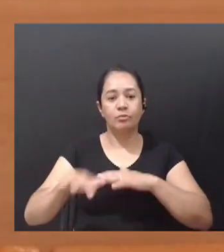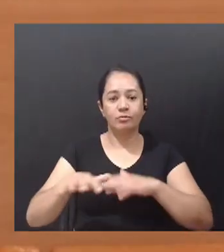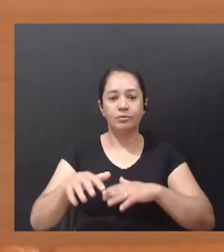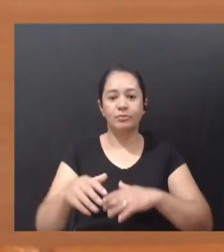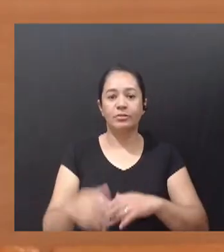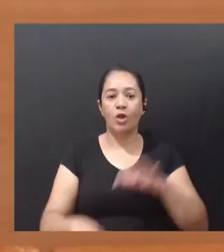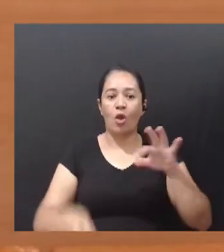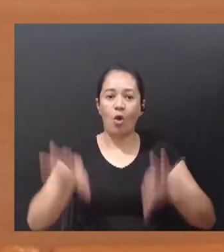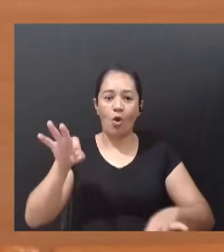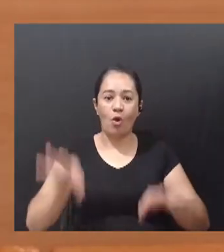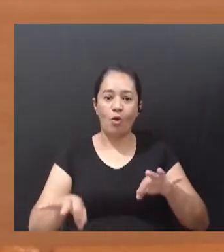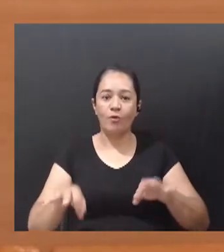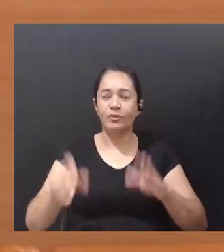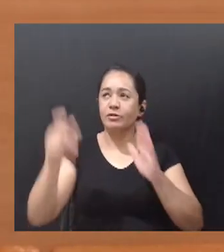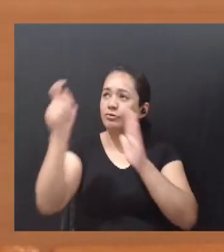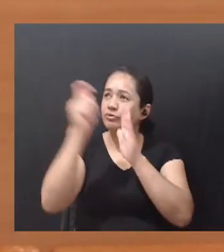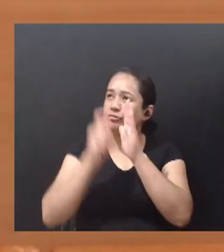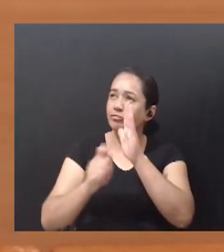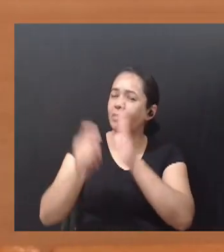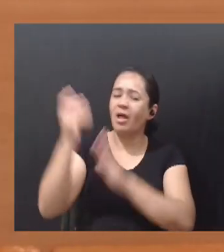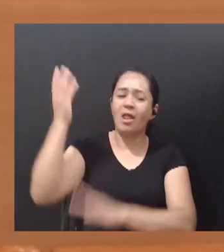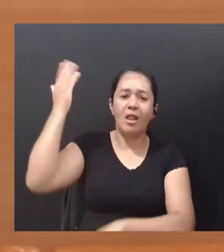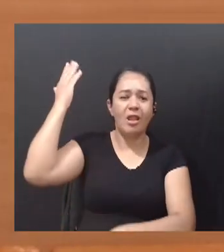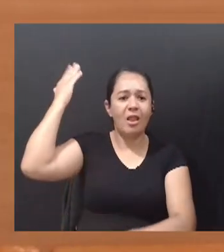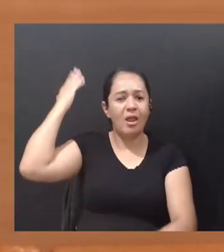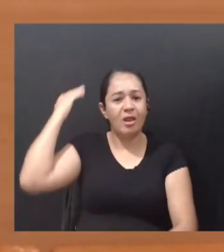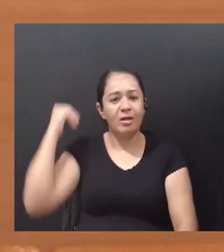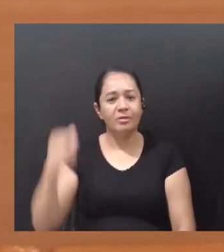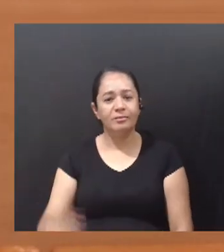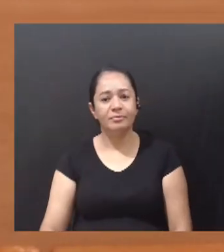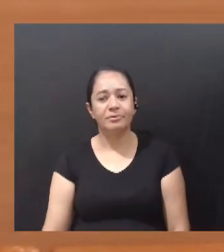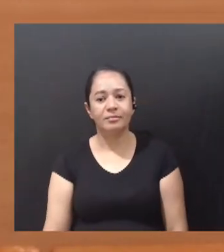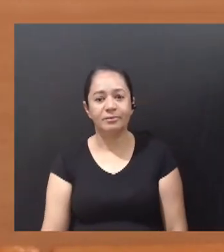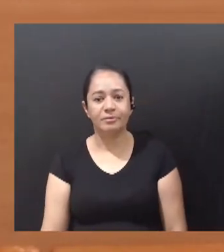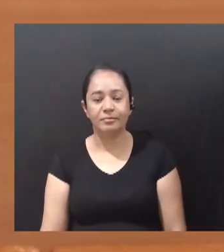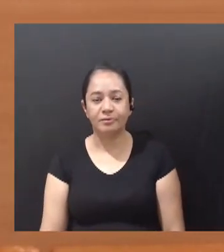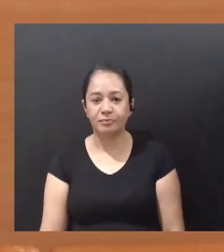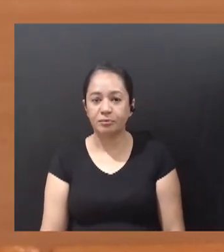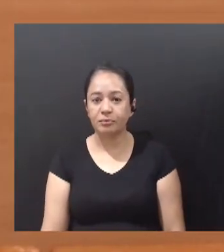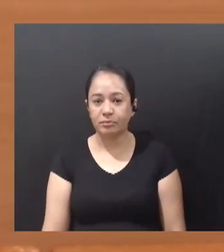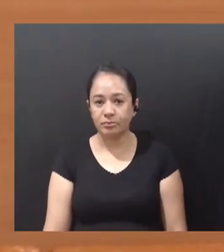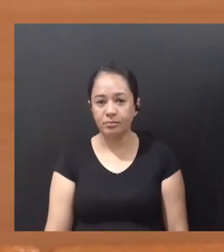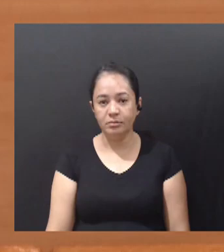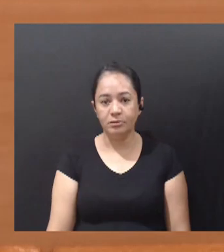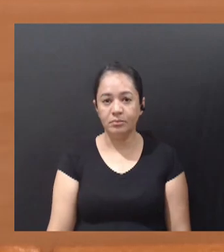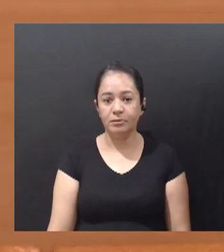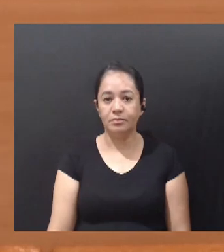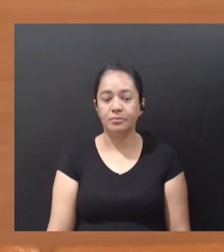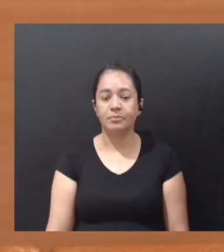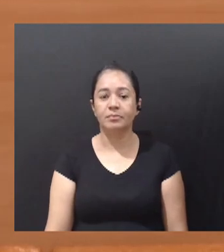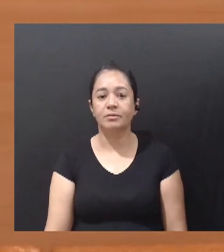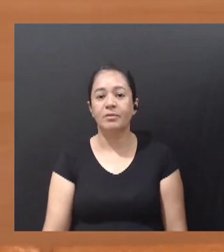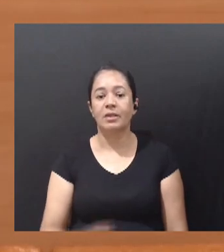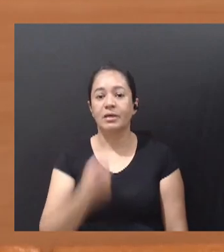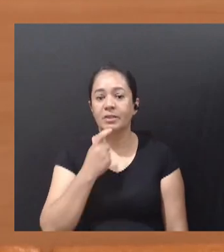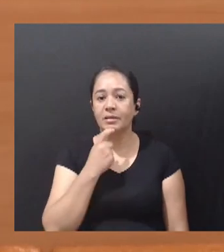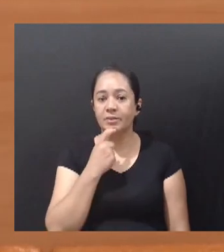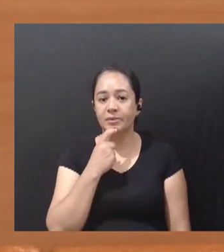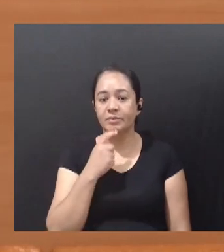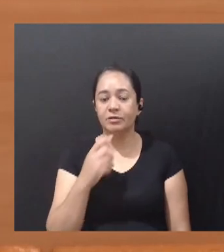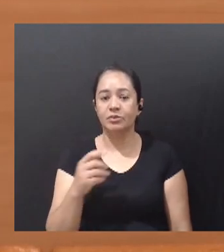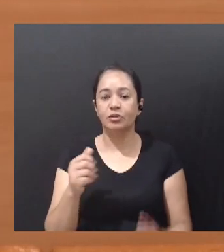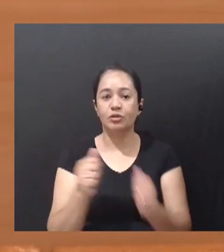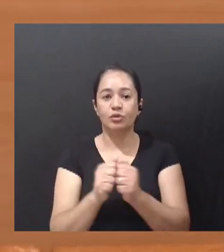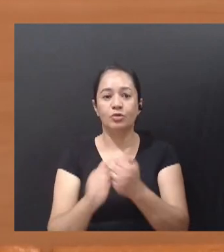grafite lá, né, na época da politização do hip hop em Campinas, né, com o governo